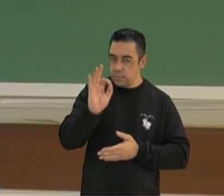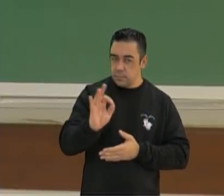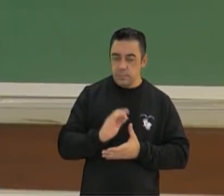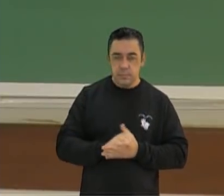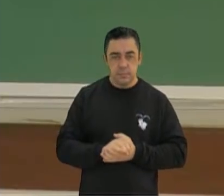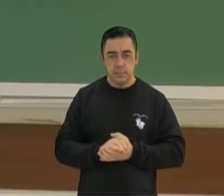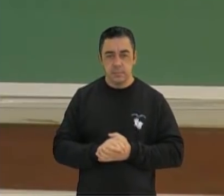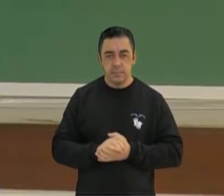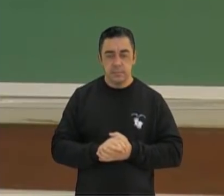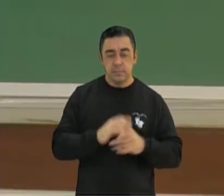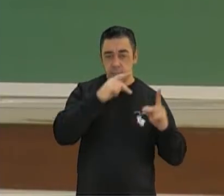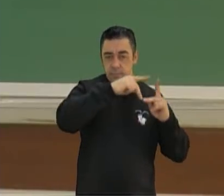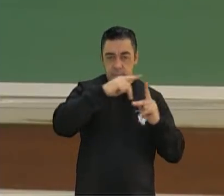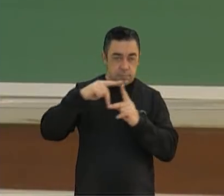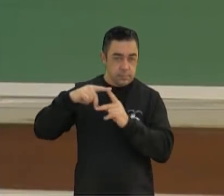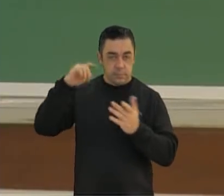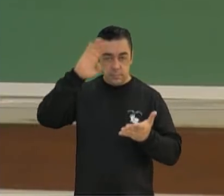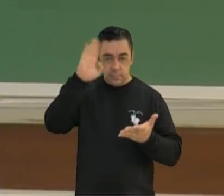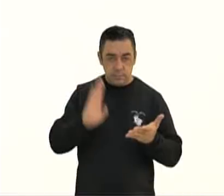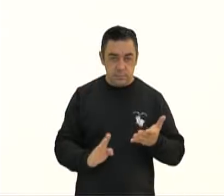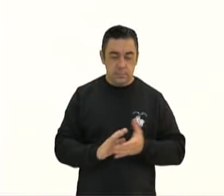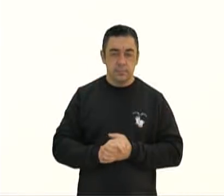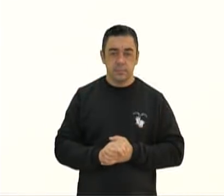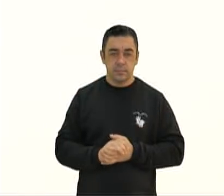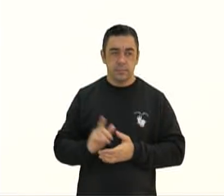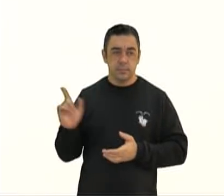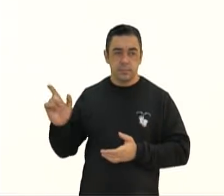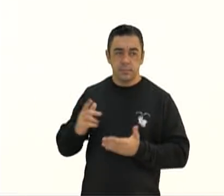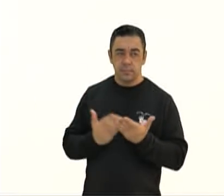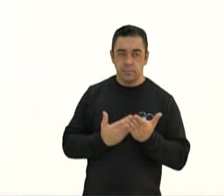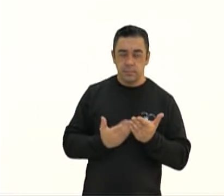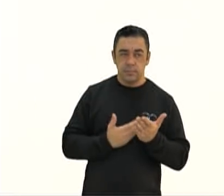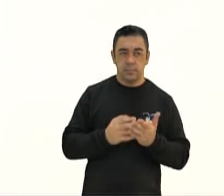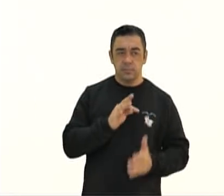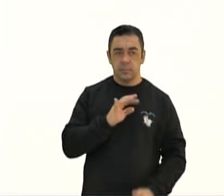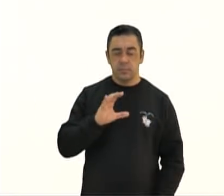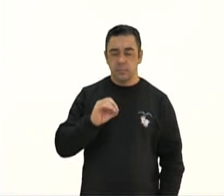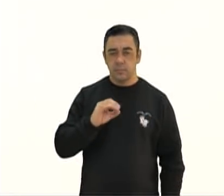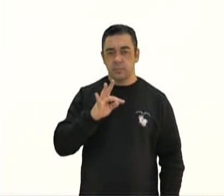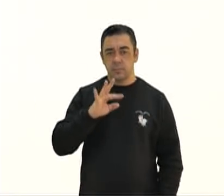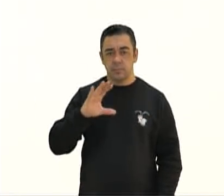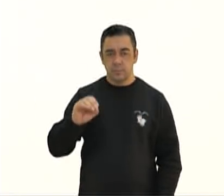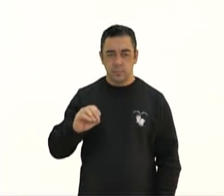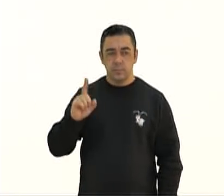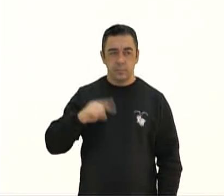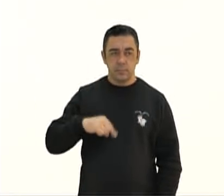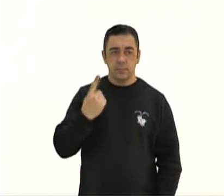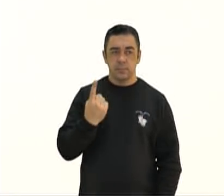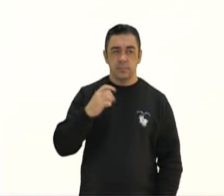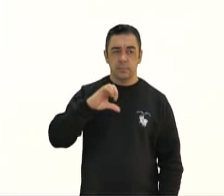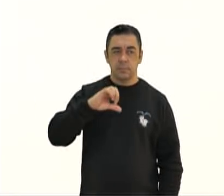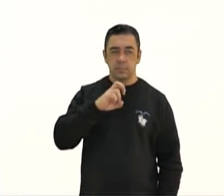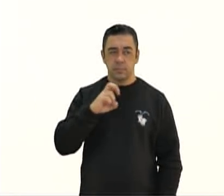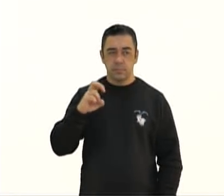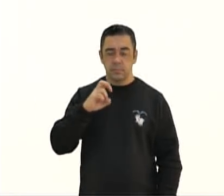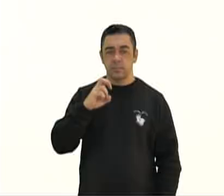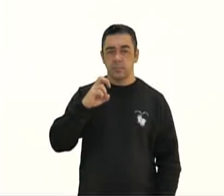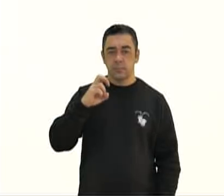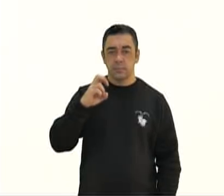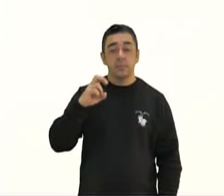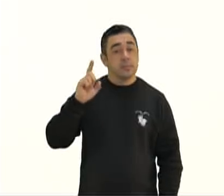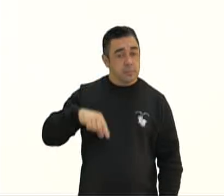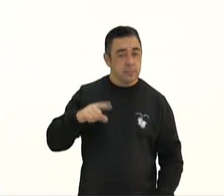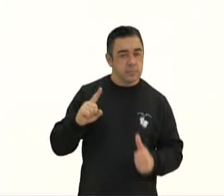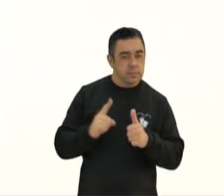Os quadrinhos no Brasil. A revista Tico Tico, de 1905, é considerada a primeira revista em quadrinhos do Brasil.